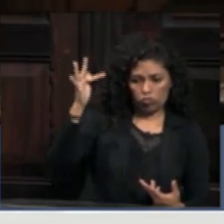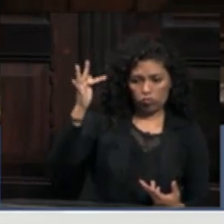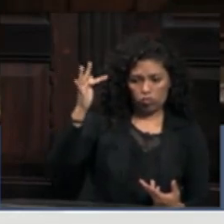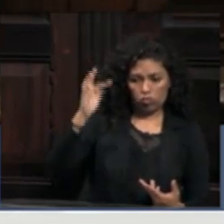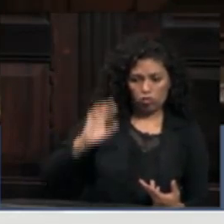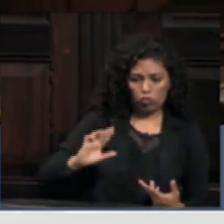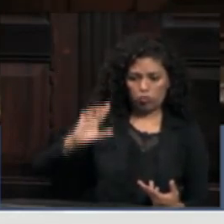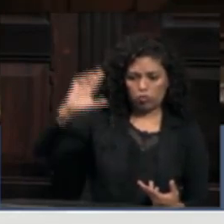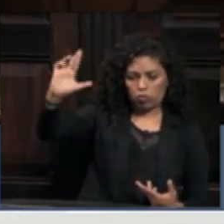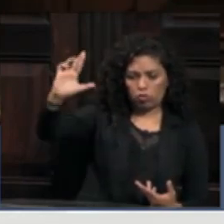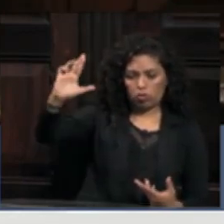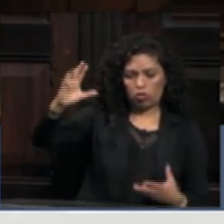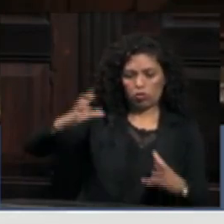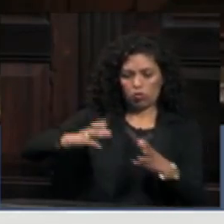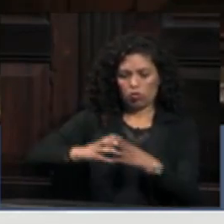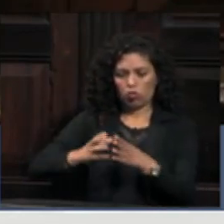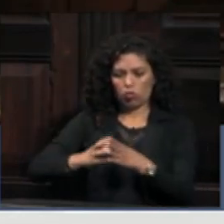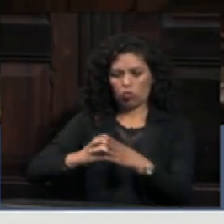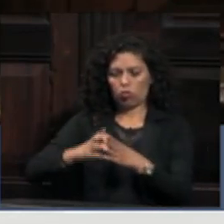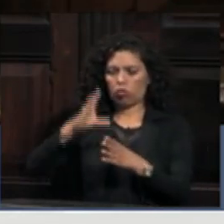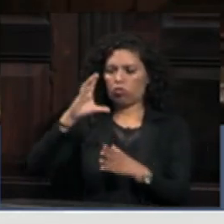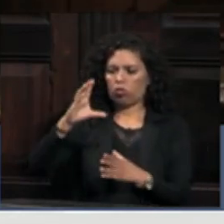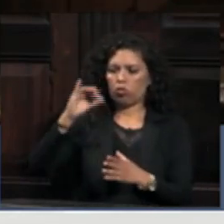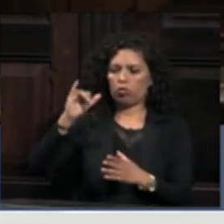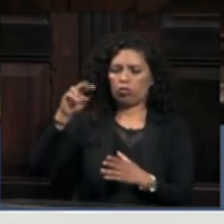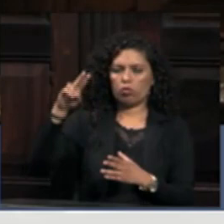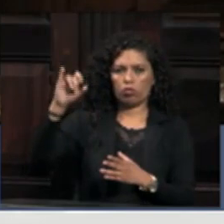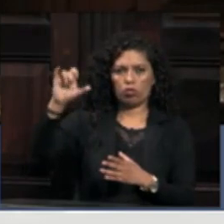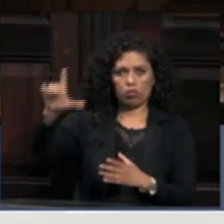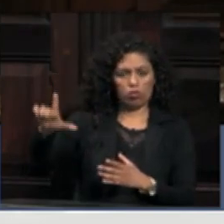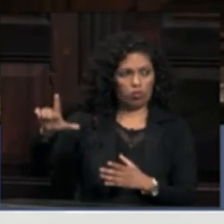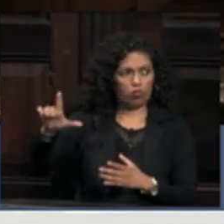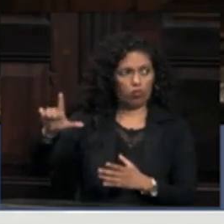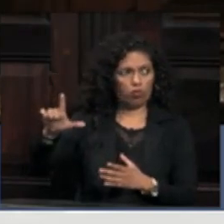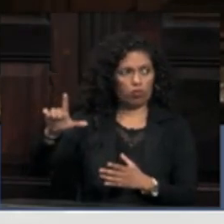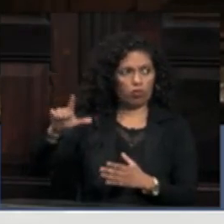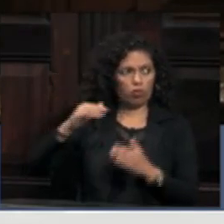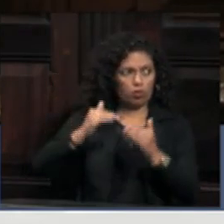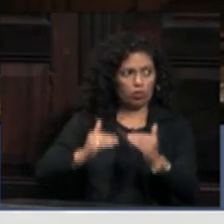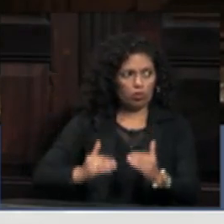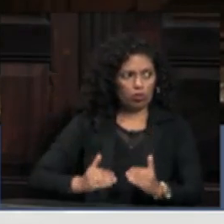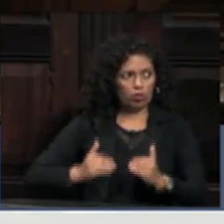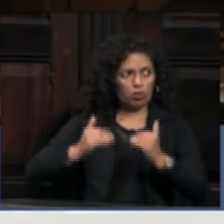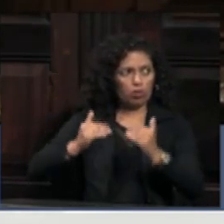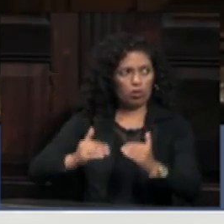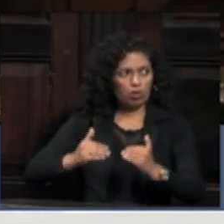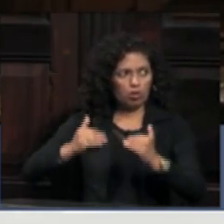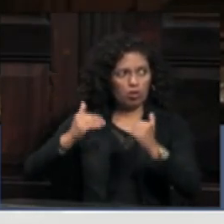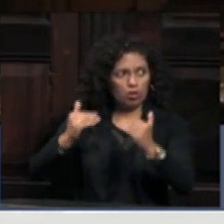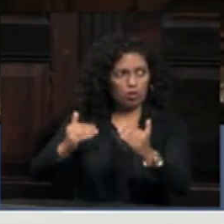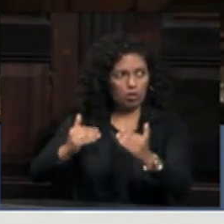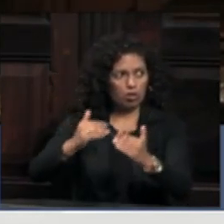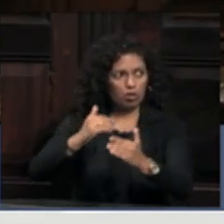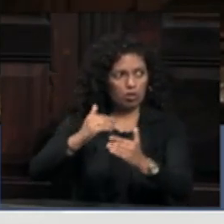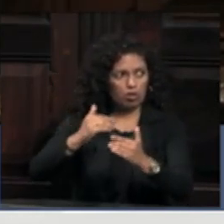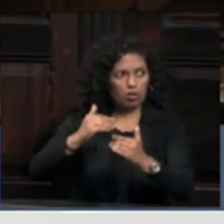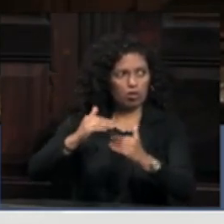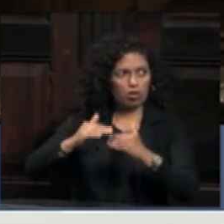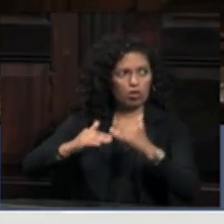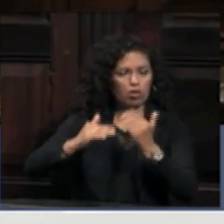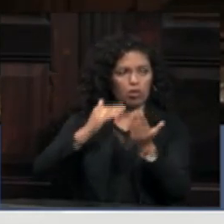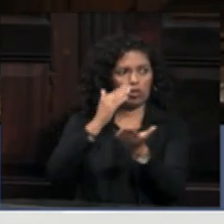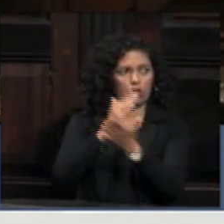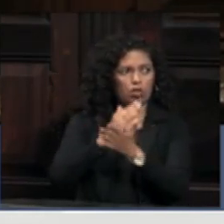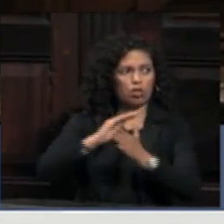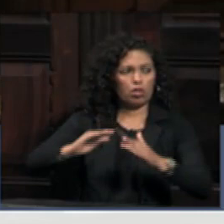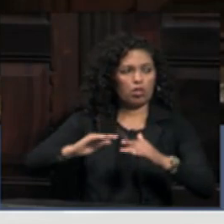Civil, de que a decisão de acabar com o Ministério do Trabalho, fatiando, dentre outros